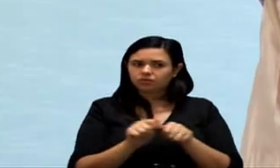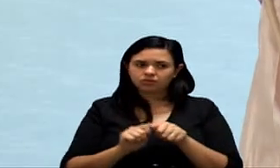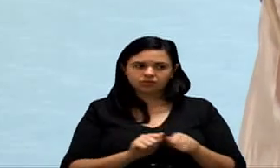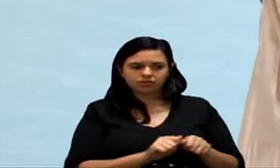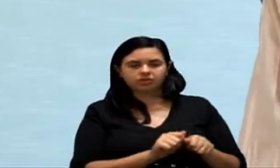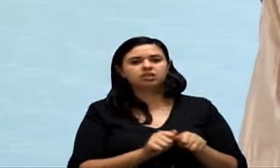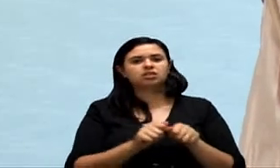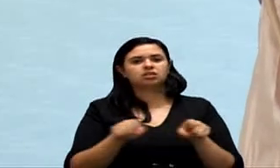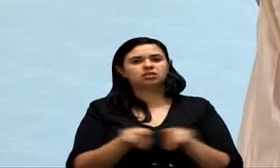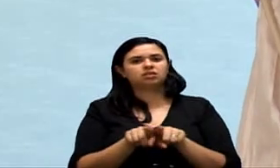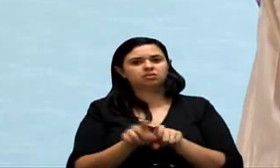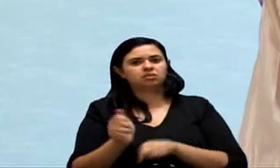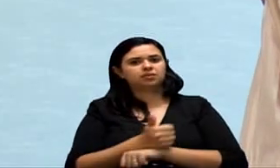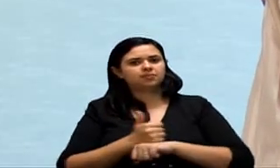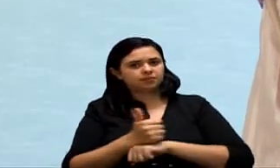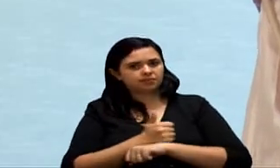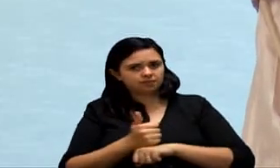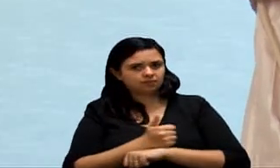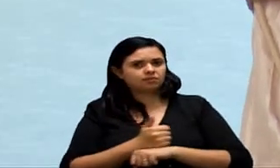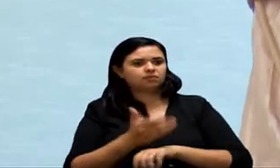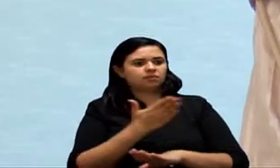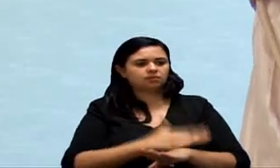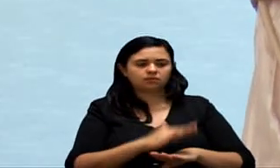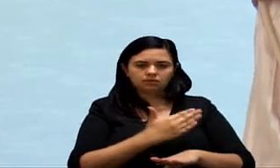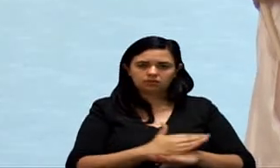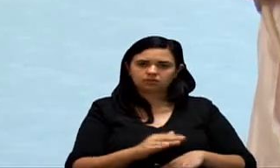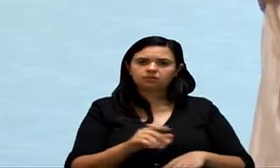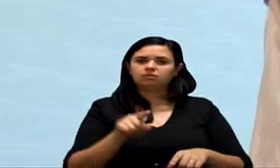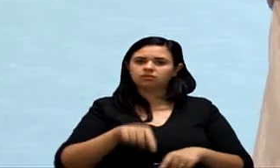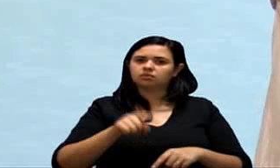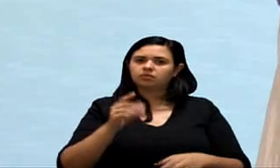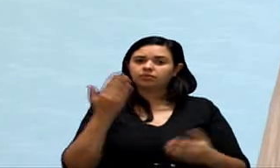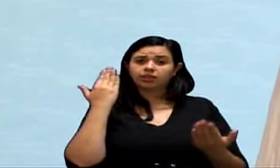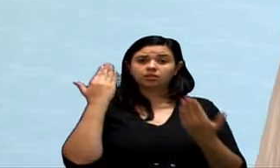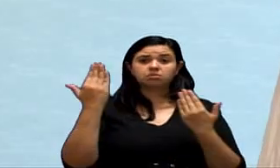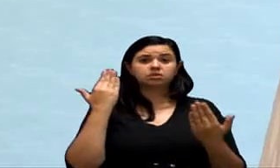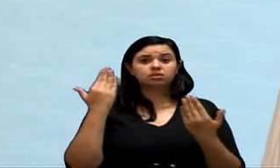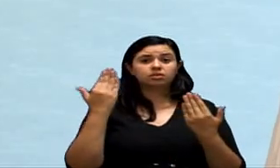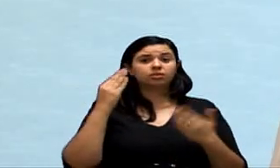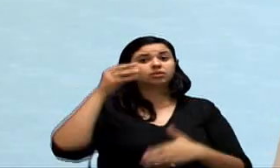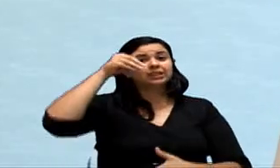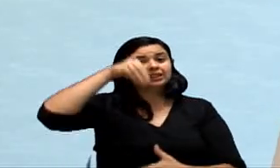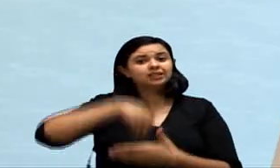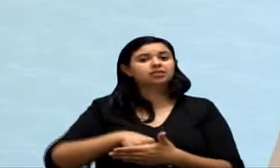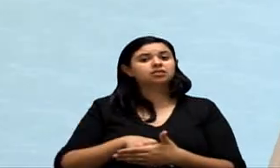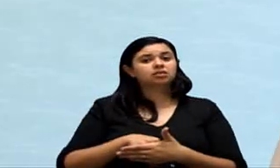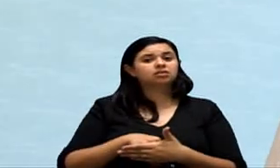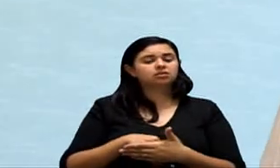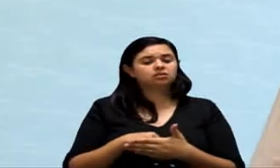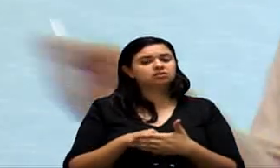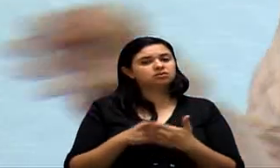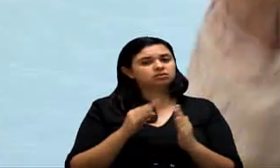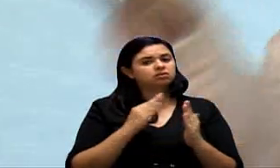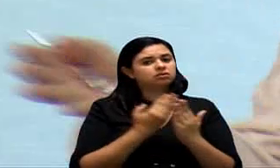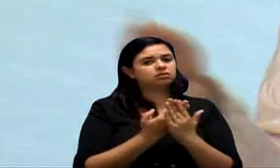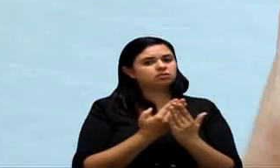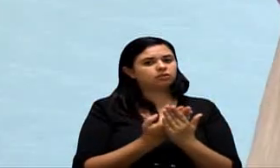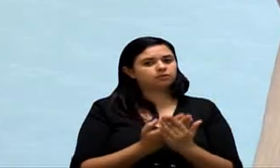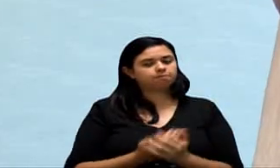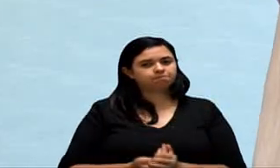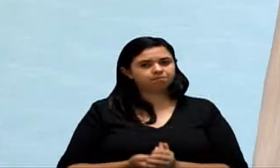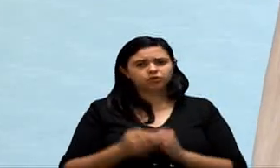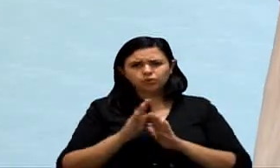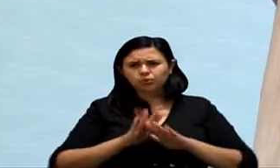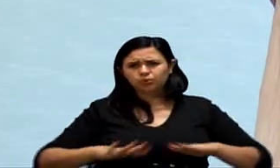preparados. Vereadora Fernanda cobra sempre a questão dos psicólogos dentro da escola. É lei federal, nós temos que ter agora, até por tudo